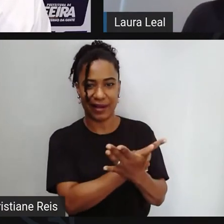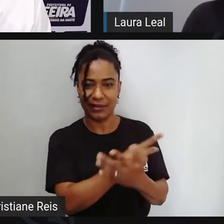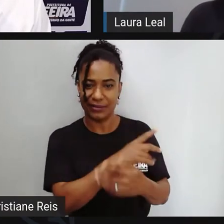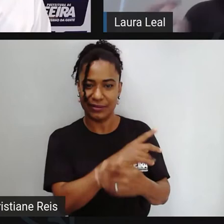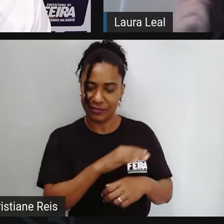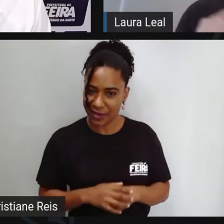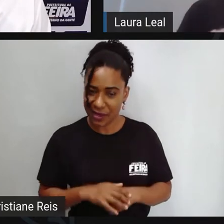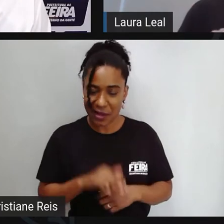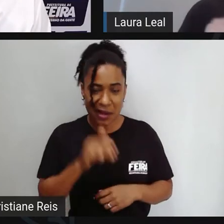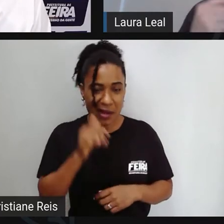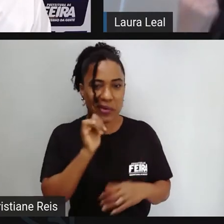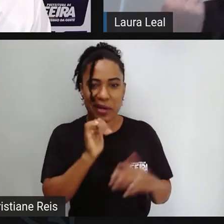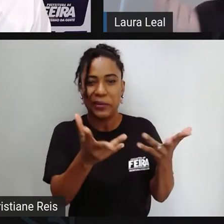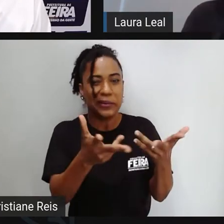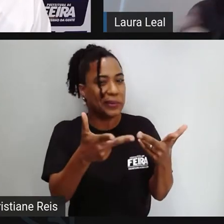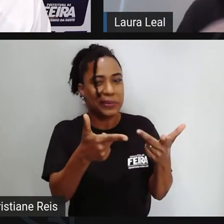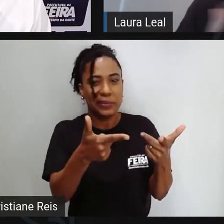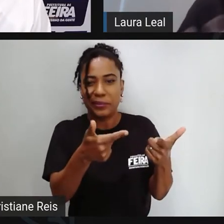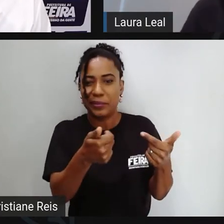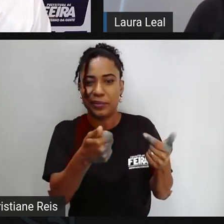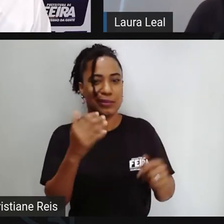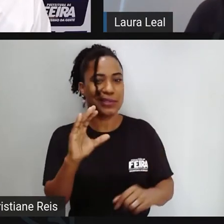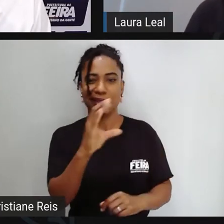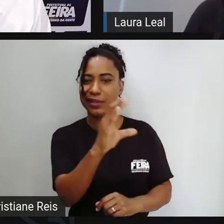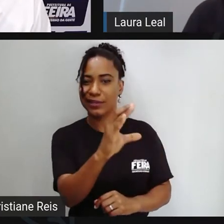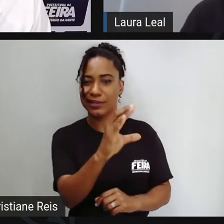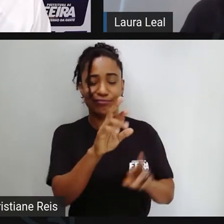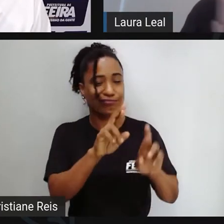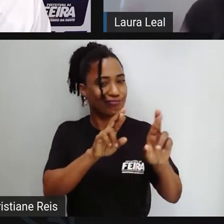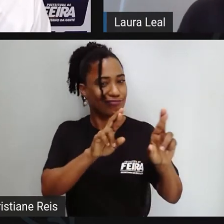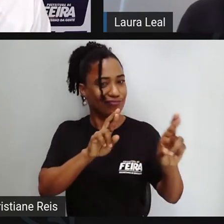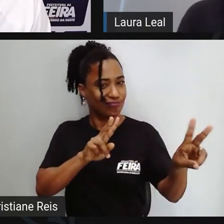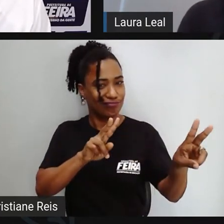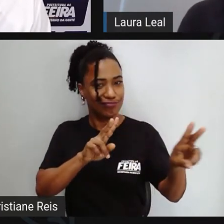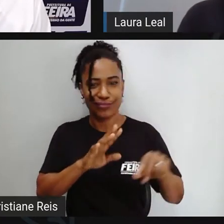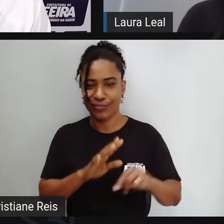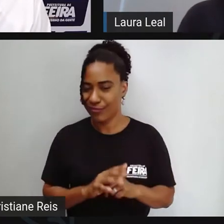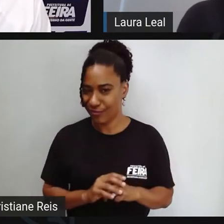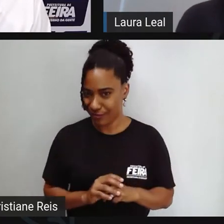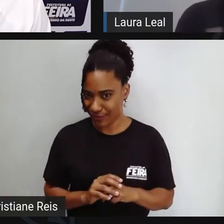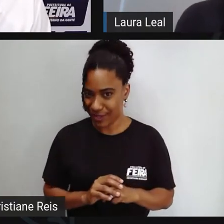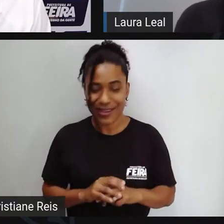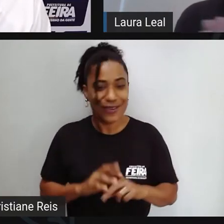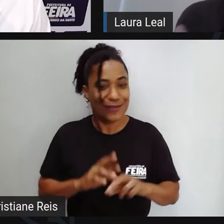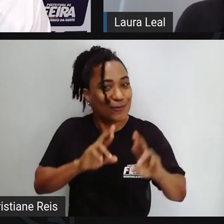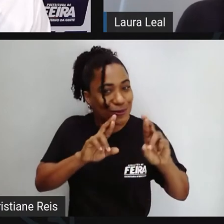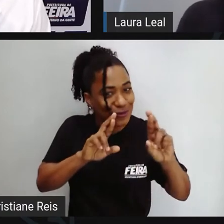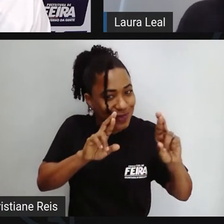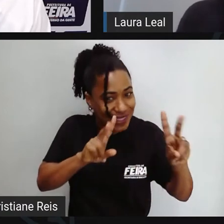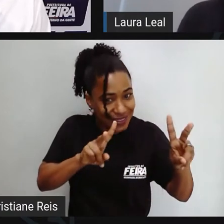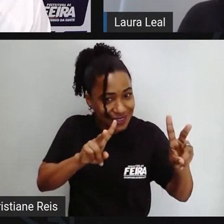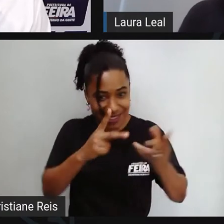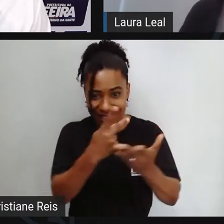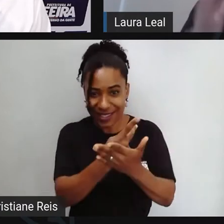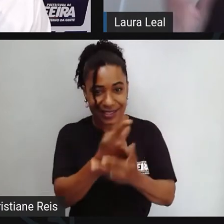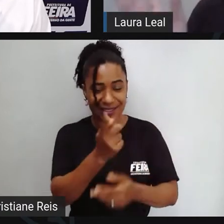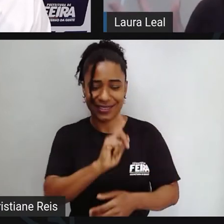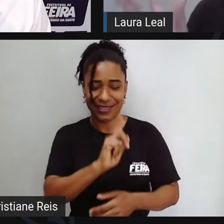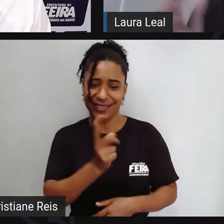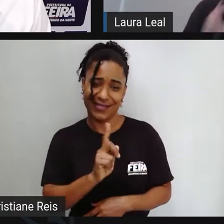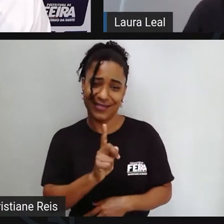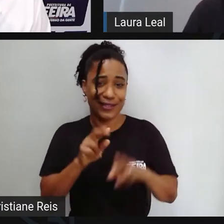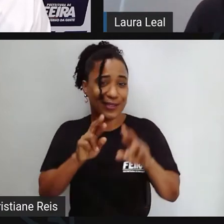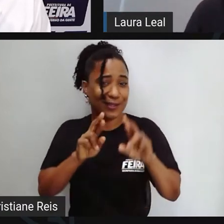gente faz ciência e se comporta de um jeito diferente. E o diferente não está errado, né, gente? O diferente é só diferente. São